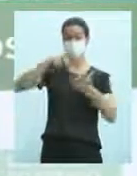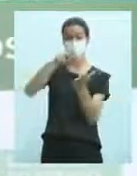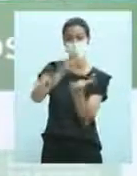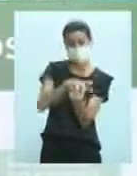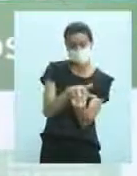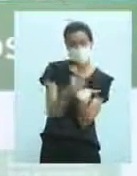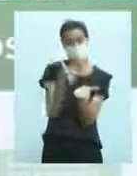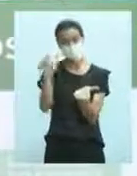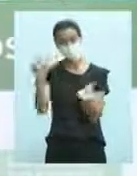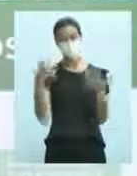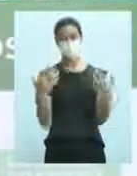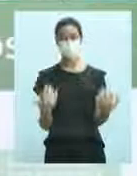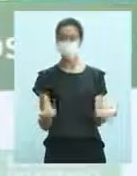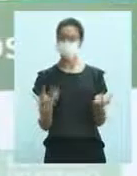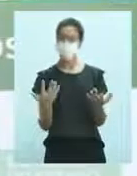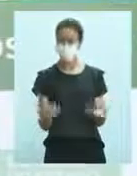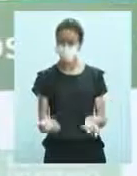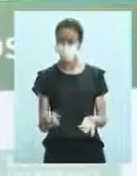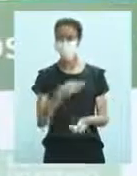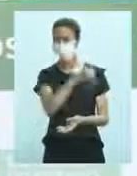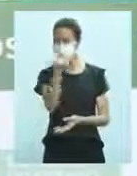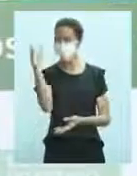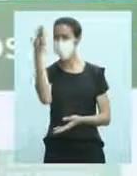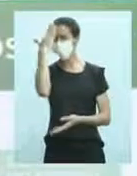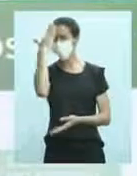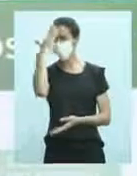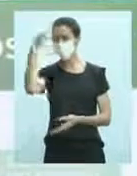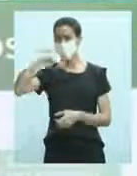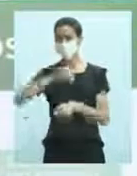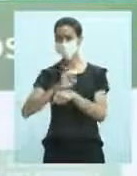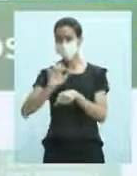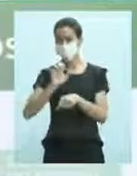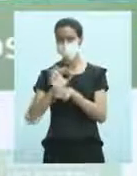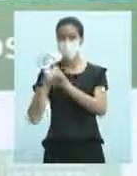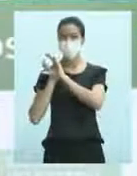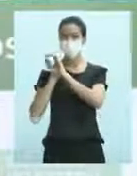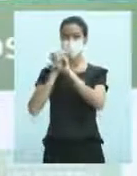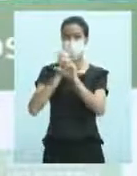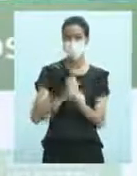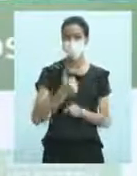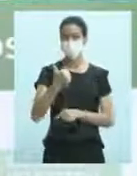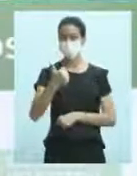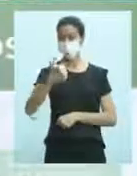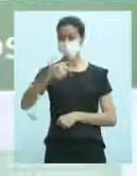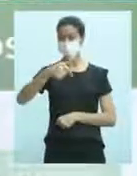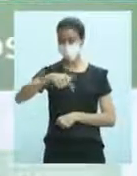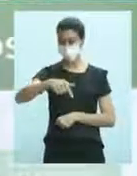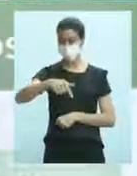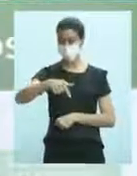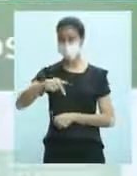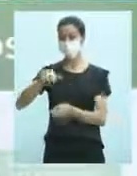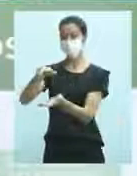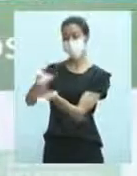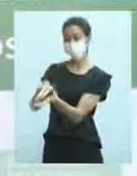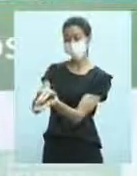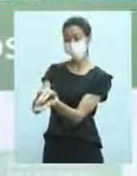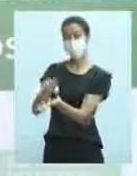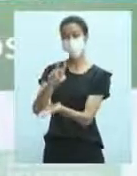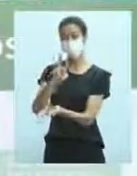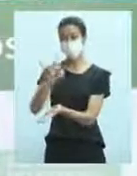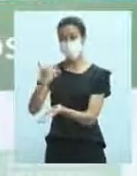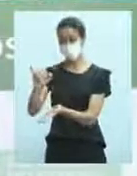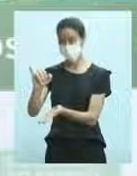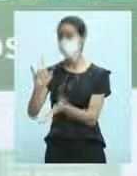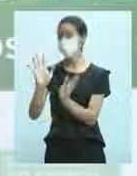que sigamos 17 pacientes em uti 7 dele já tiveram alta